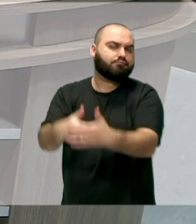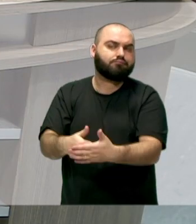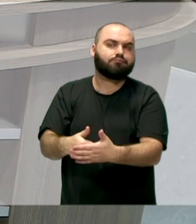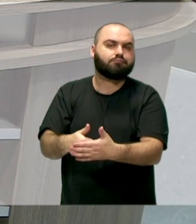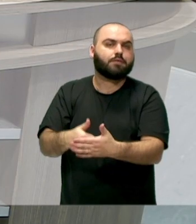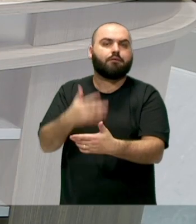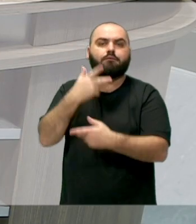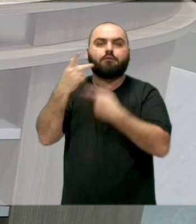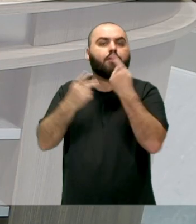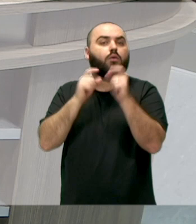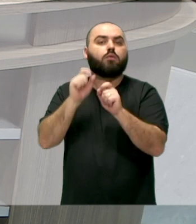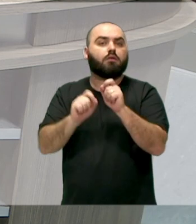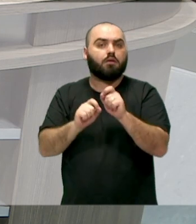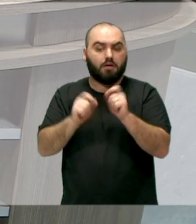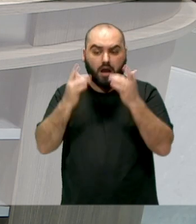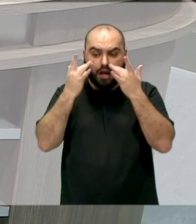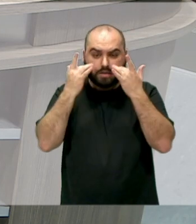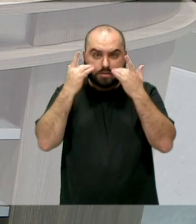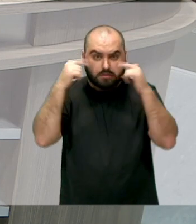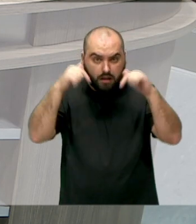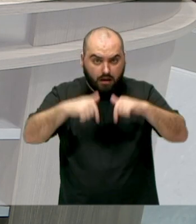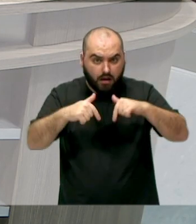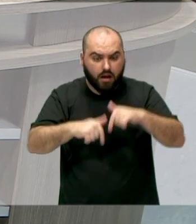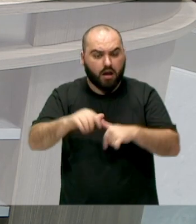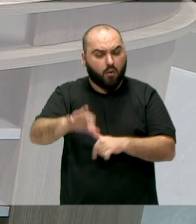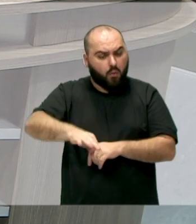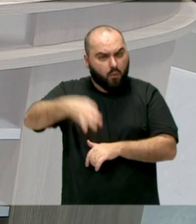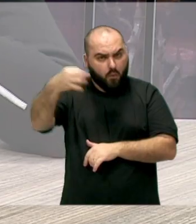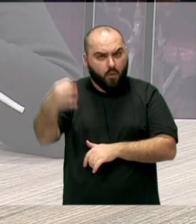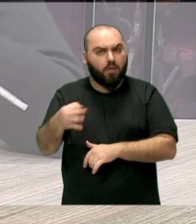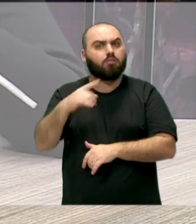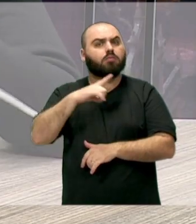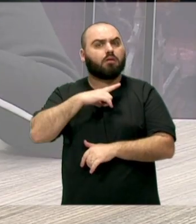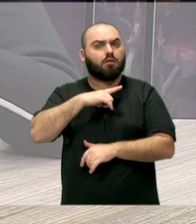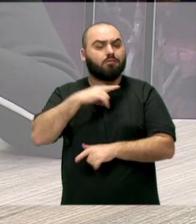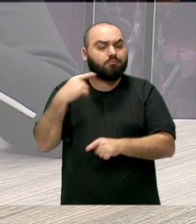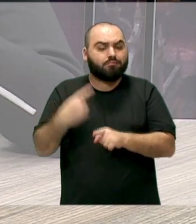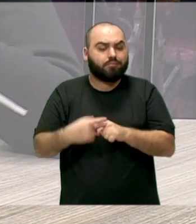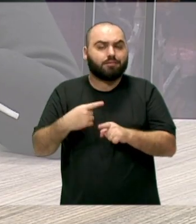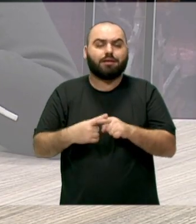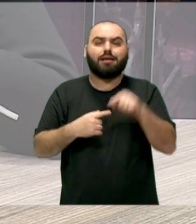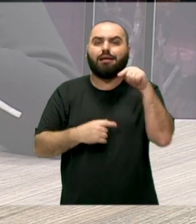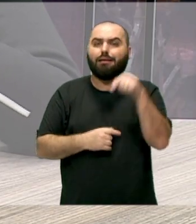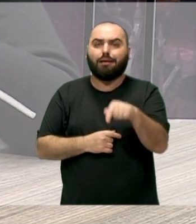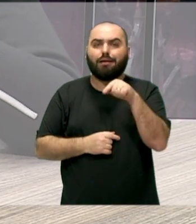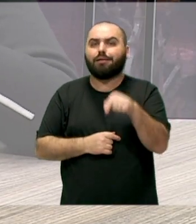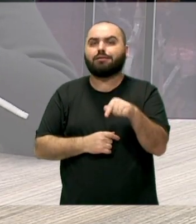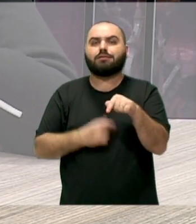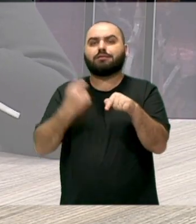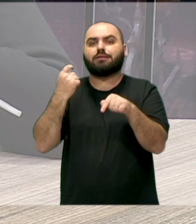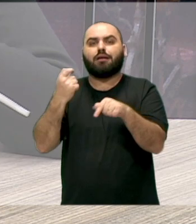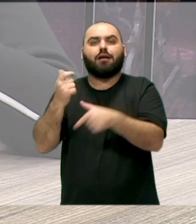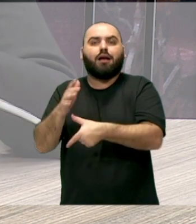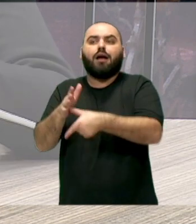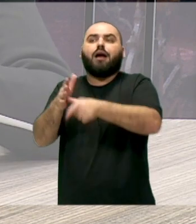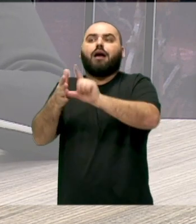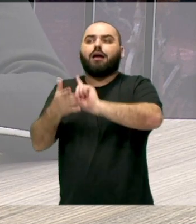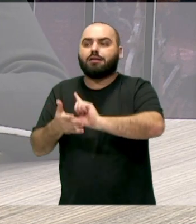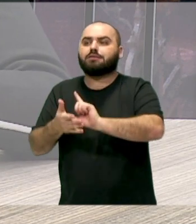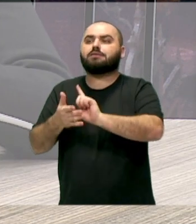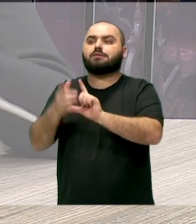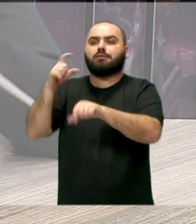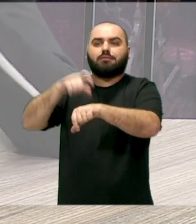da qualidade dos nossos artistas locais. E por que eles terem que abrir um show nacional e fazer